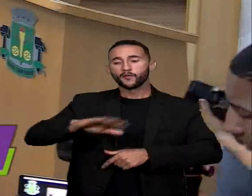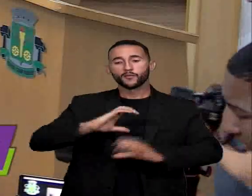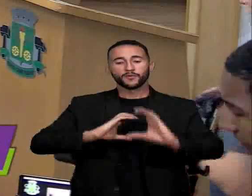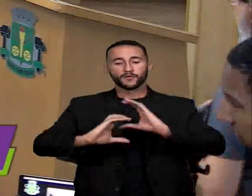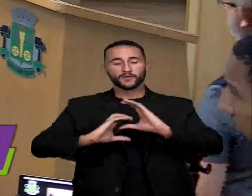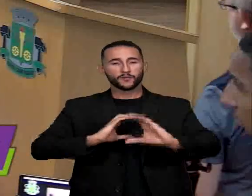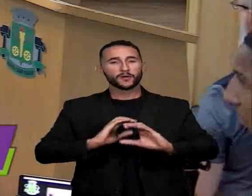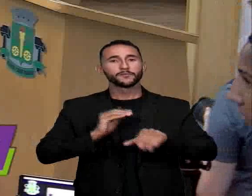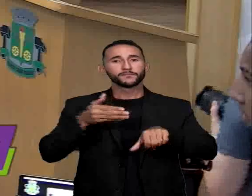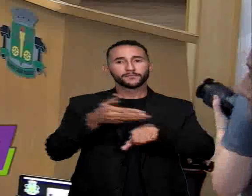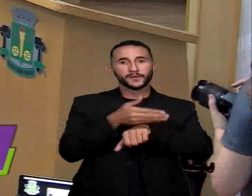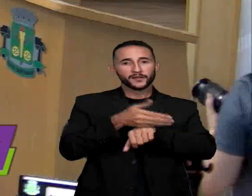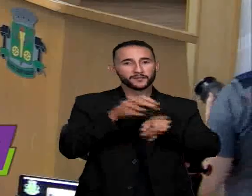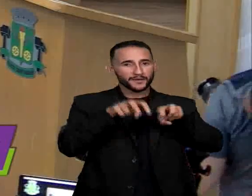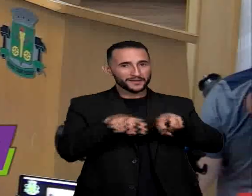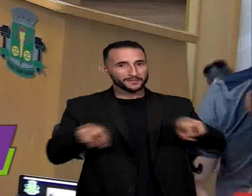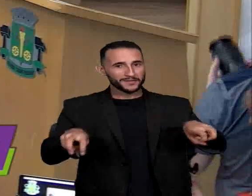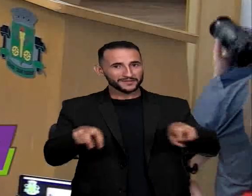mesa